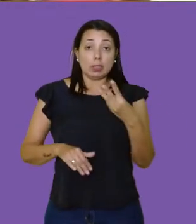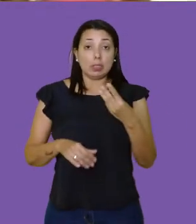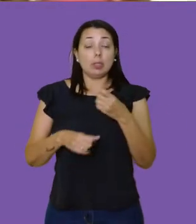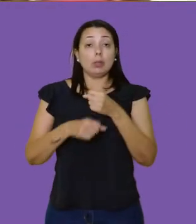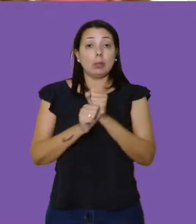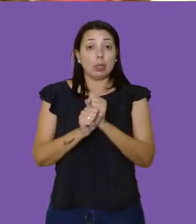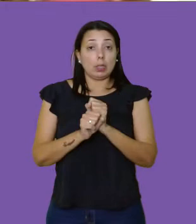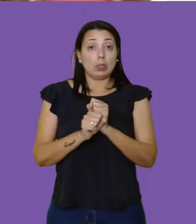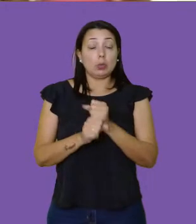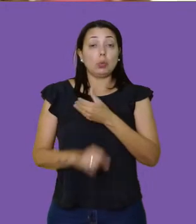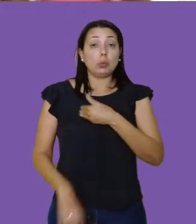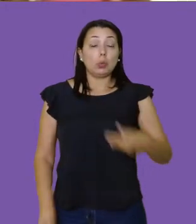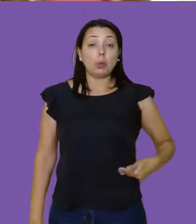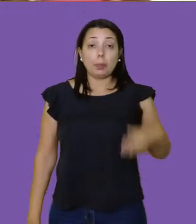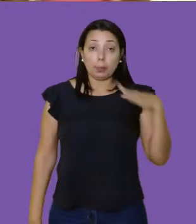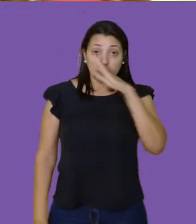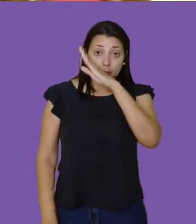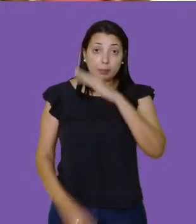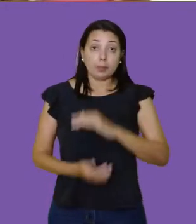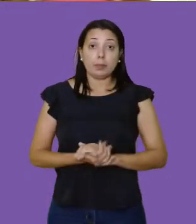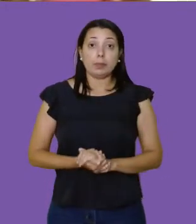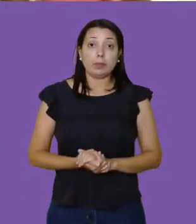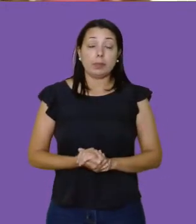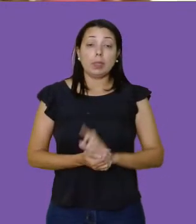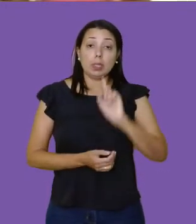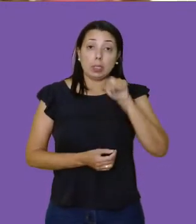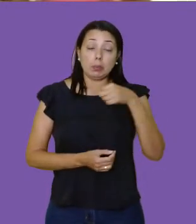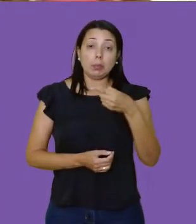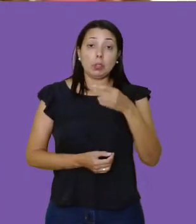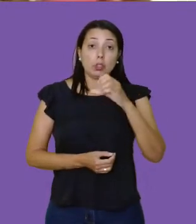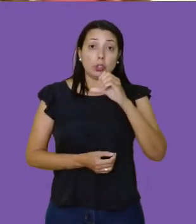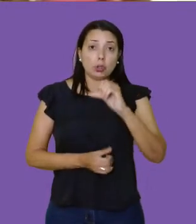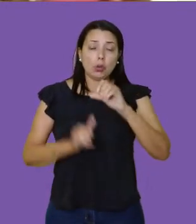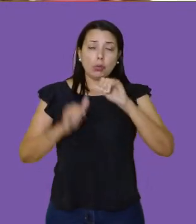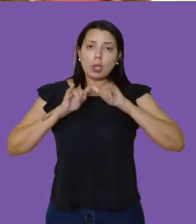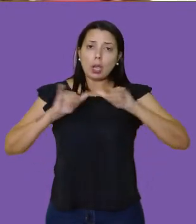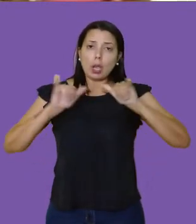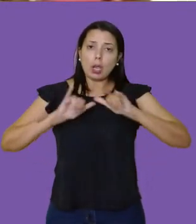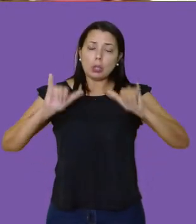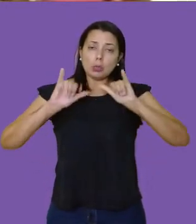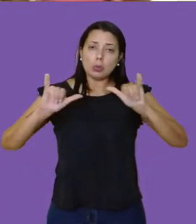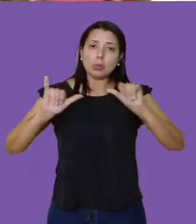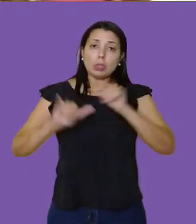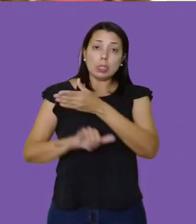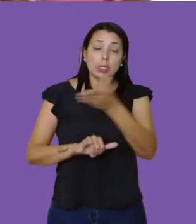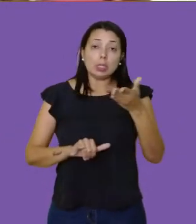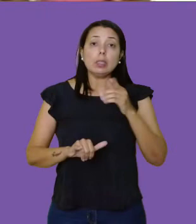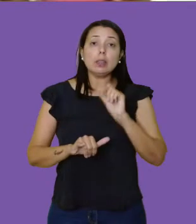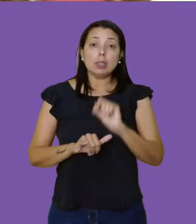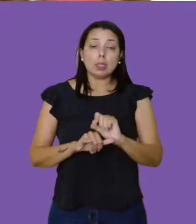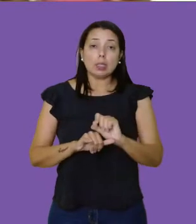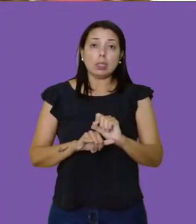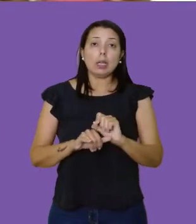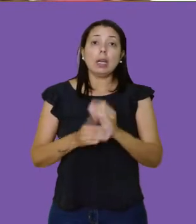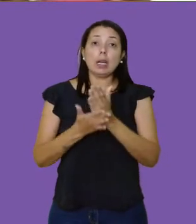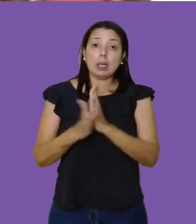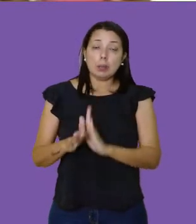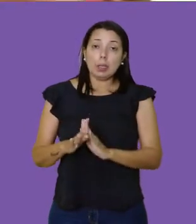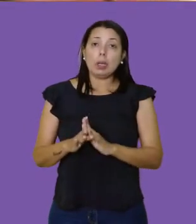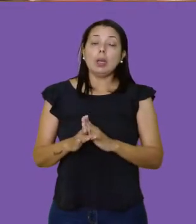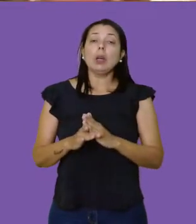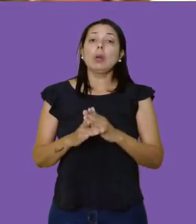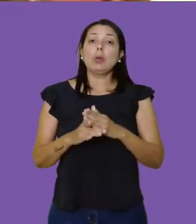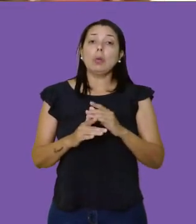do governo Bolsonaro, depois de 9 anúncios de que ele iria extinguir o Bolsa Família,